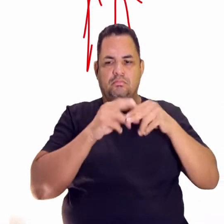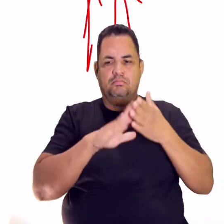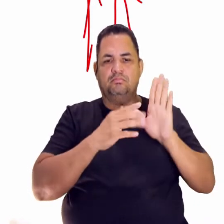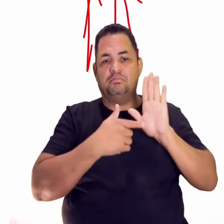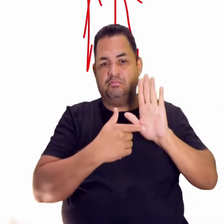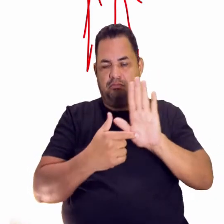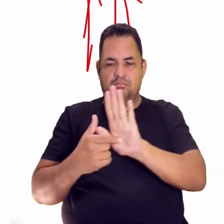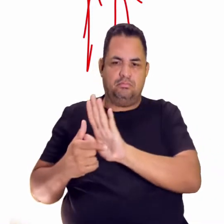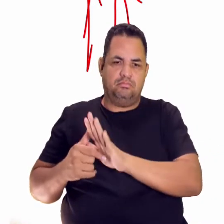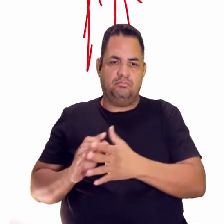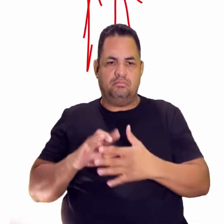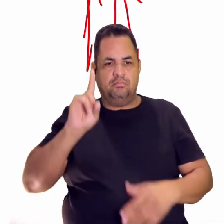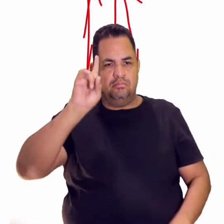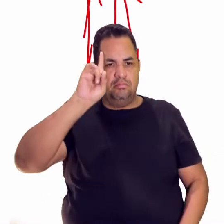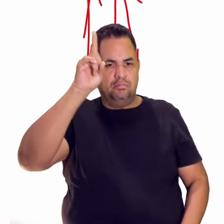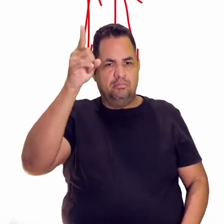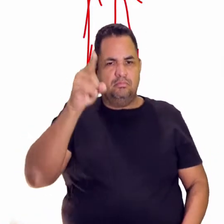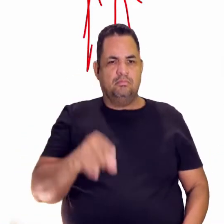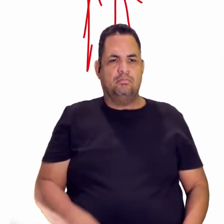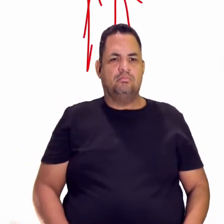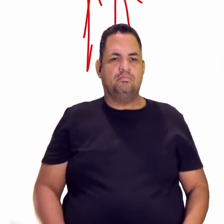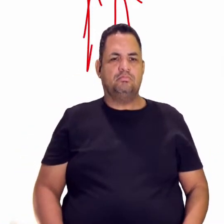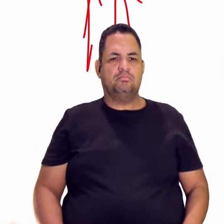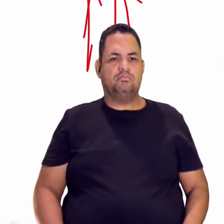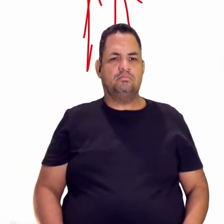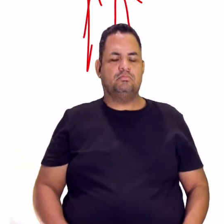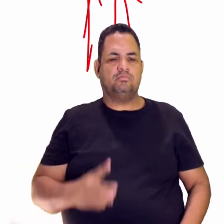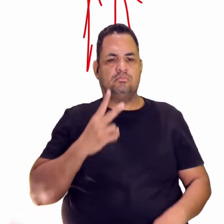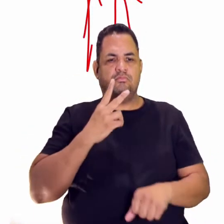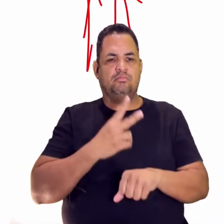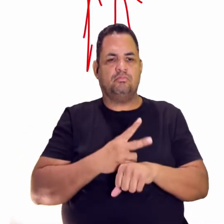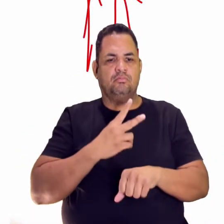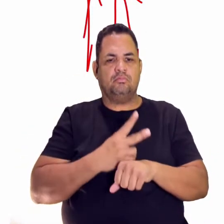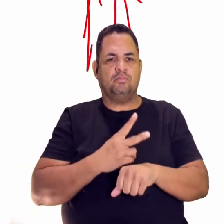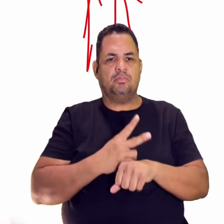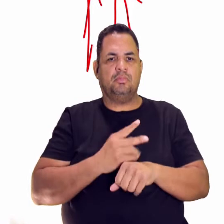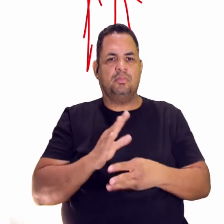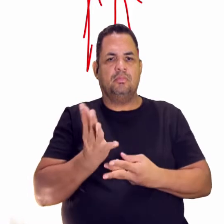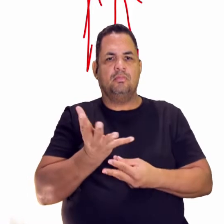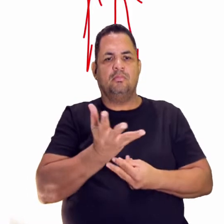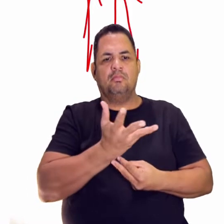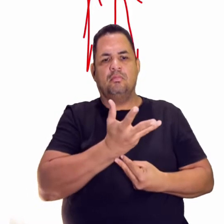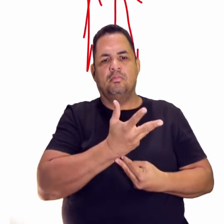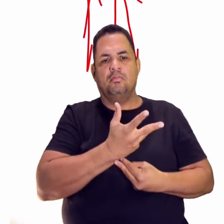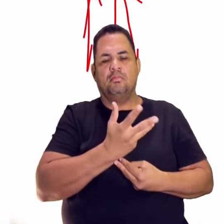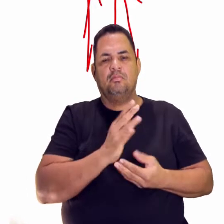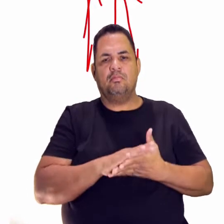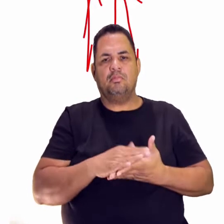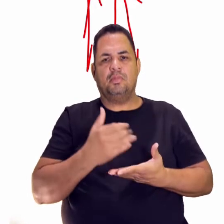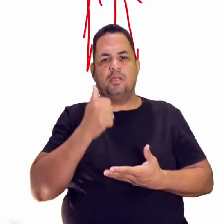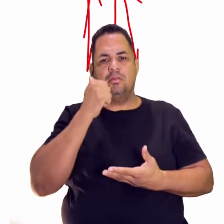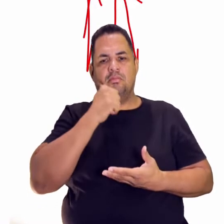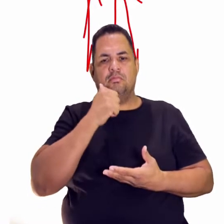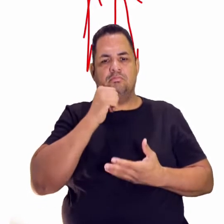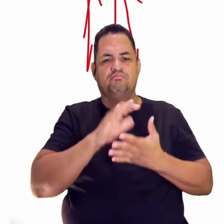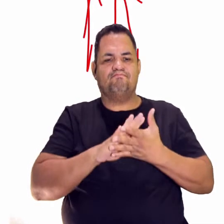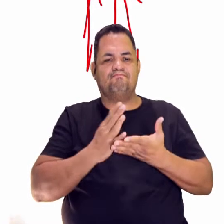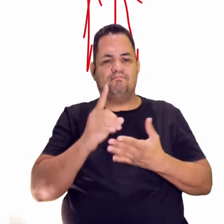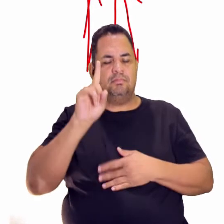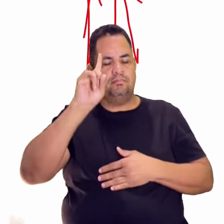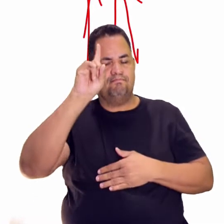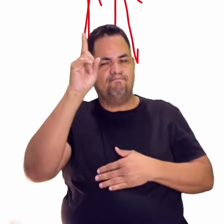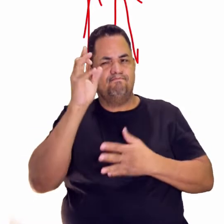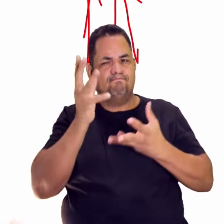colocando aqui. Essa ideia da videoarte com as projeções do feminino é uma ideia maravilhosa,